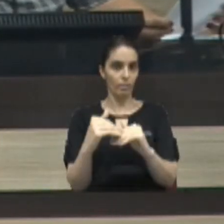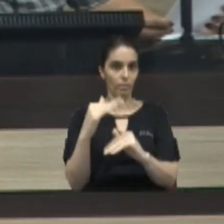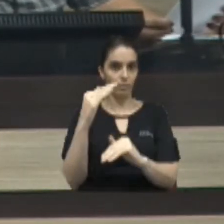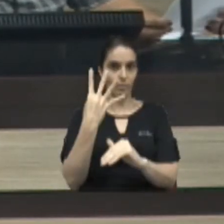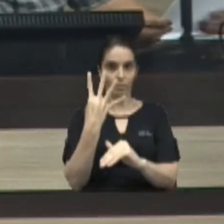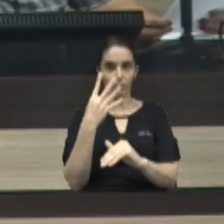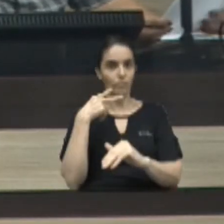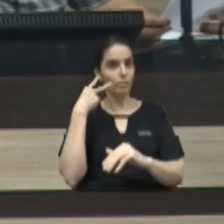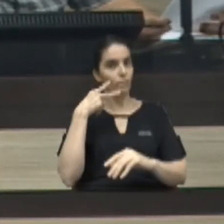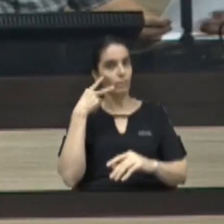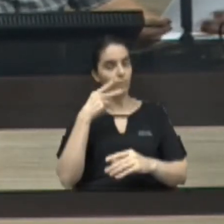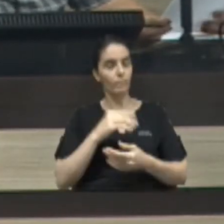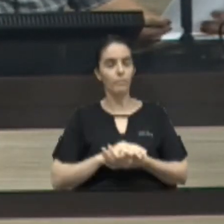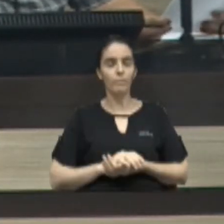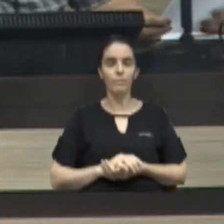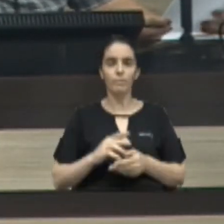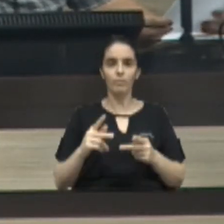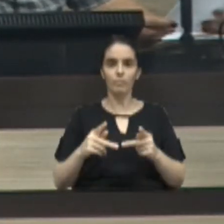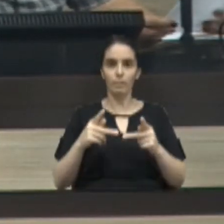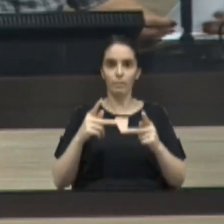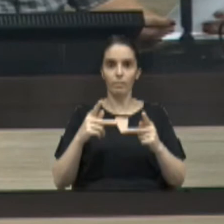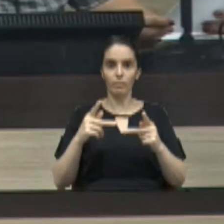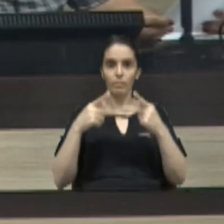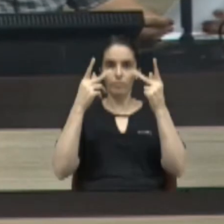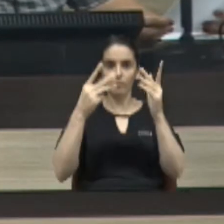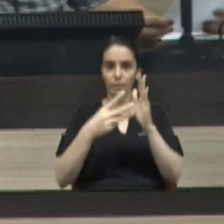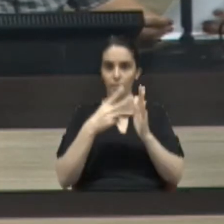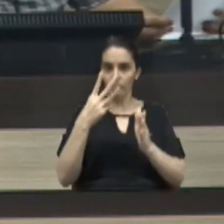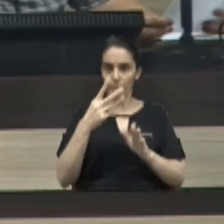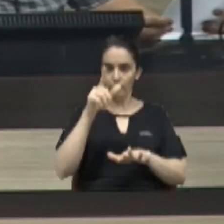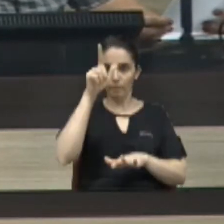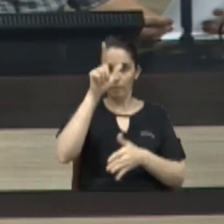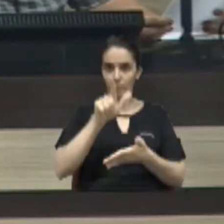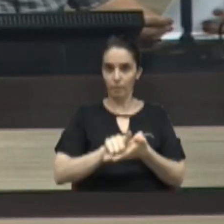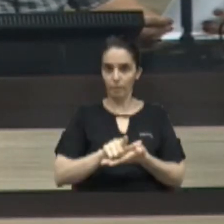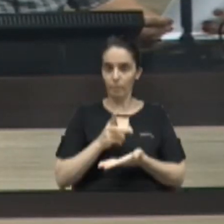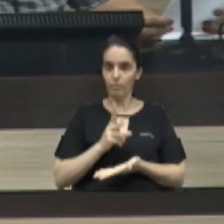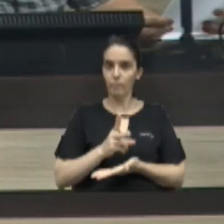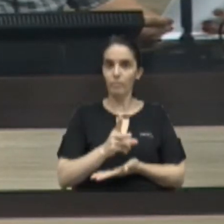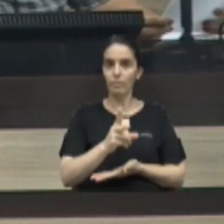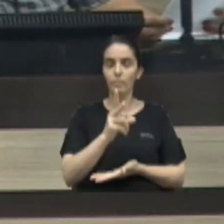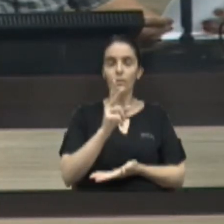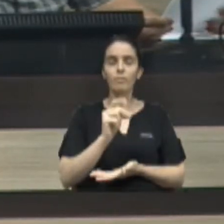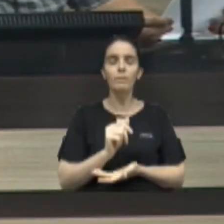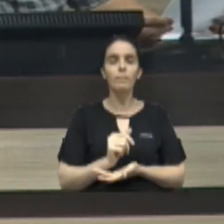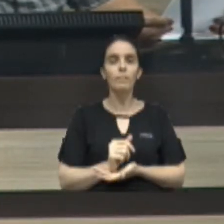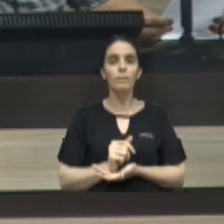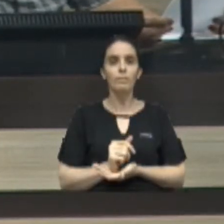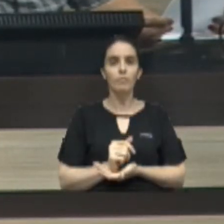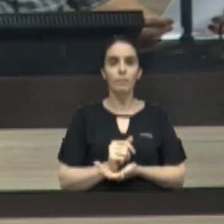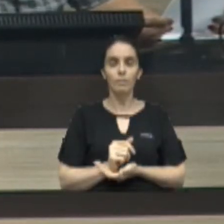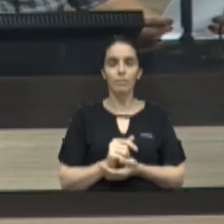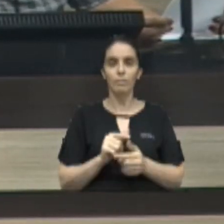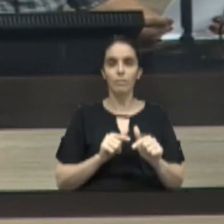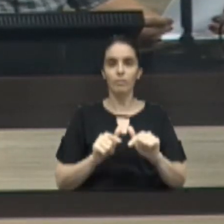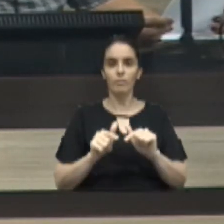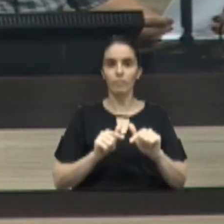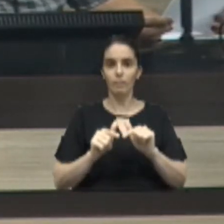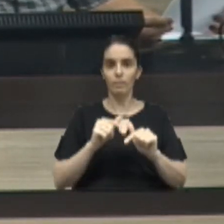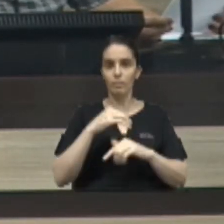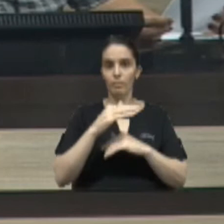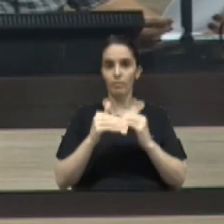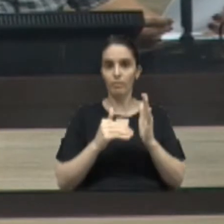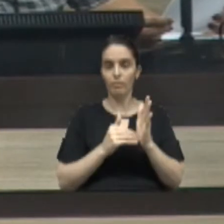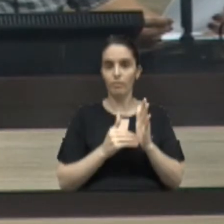4 vereadores. Parágrafo 3º. Os líderes permanecerão no exercício de suas funções até que